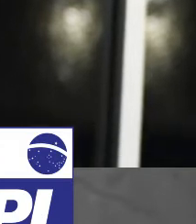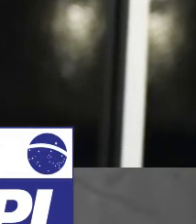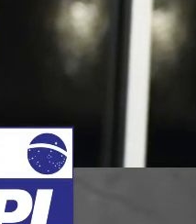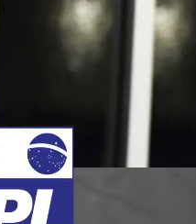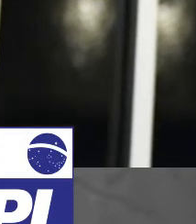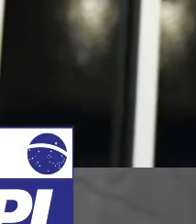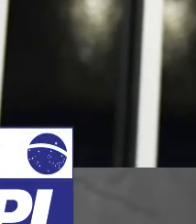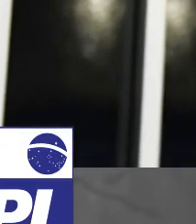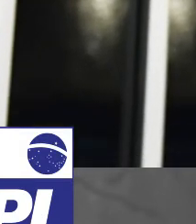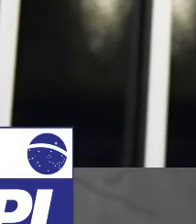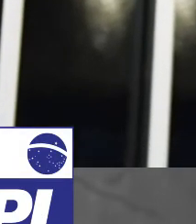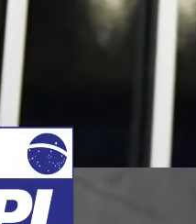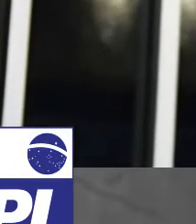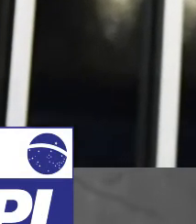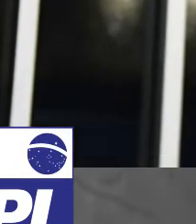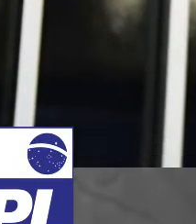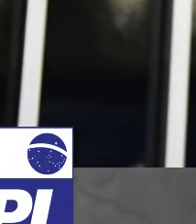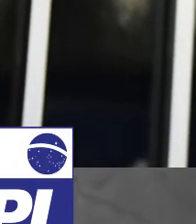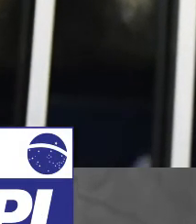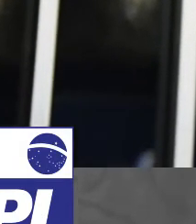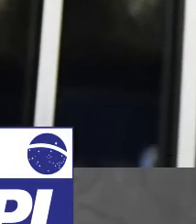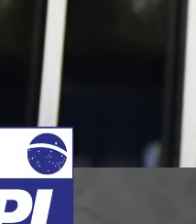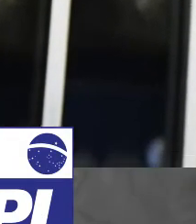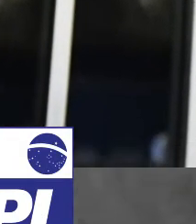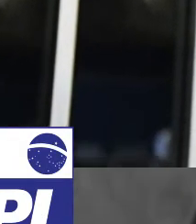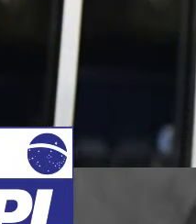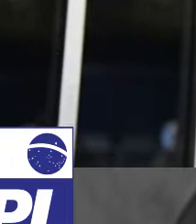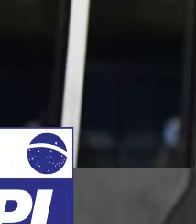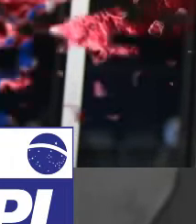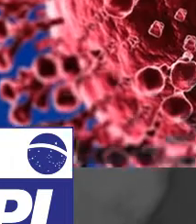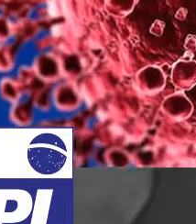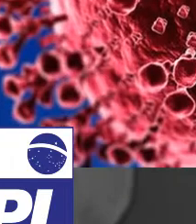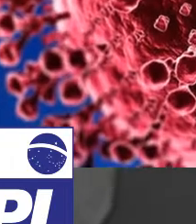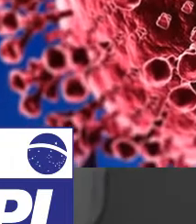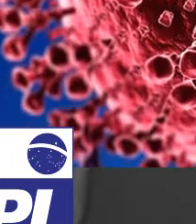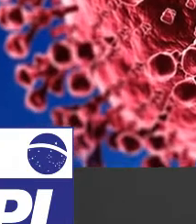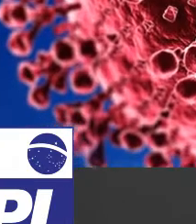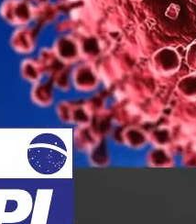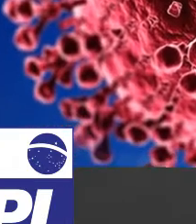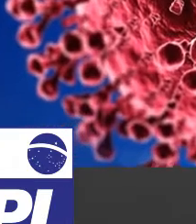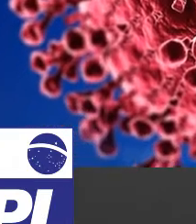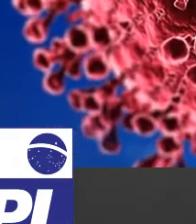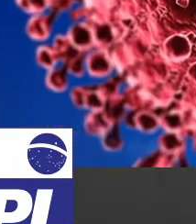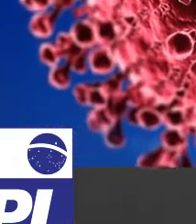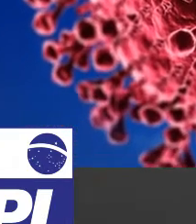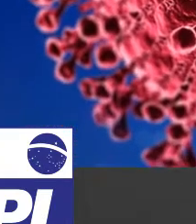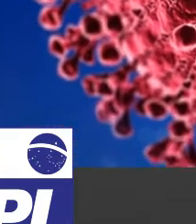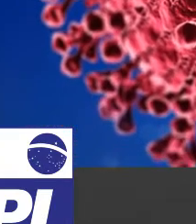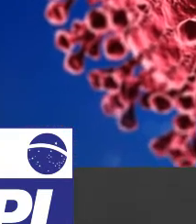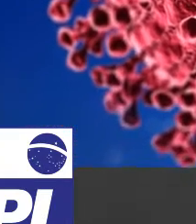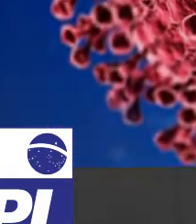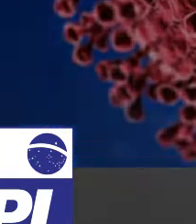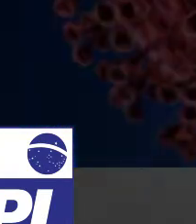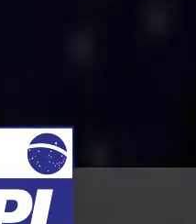O líder do governo no Senado, o senador Carlos Viana, destacou em pronunciamento a atuação do governo federal durante a